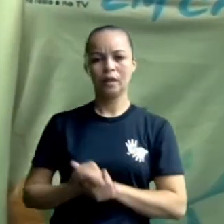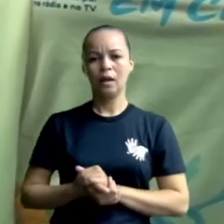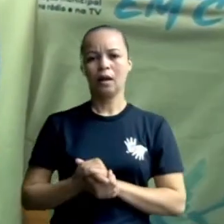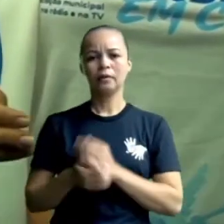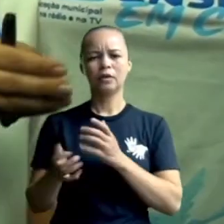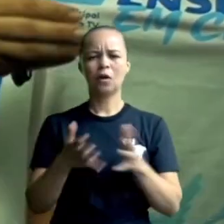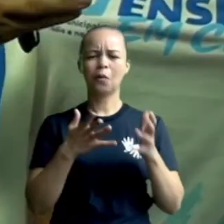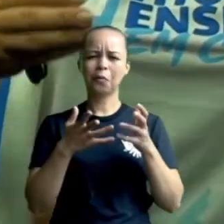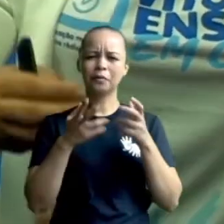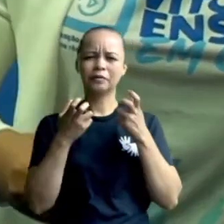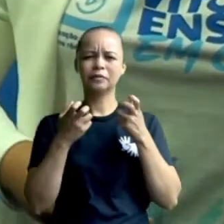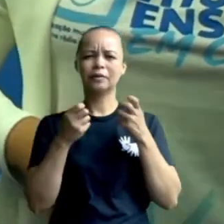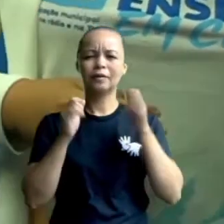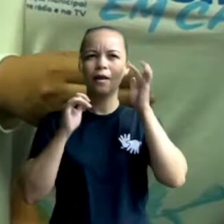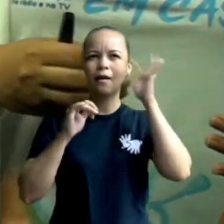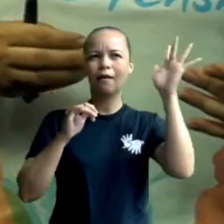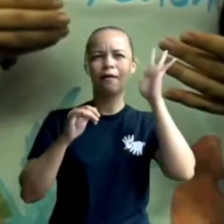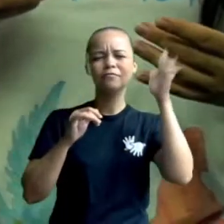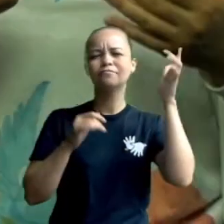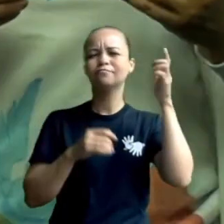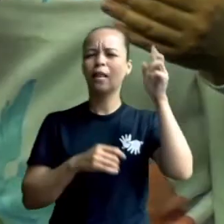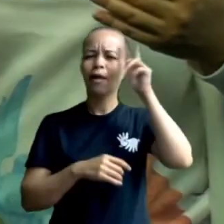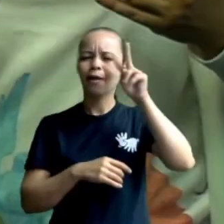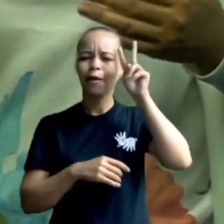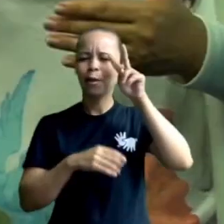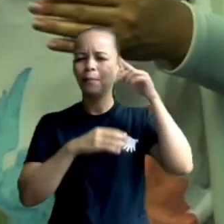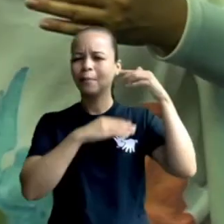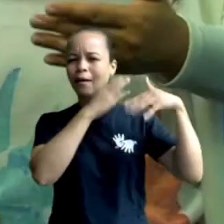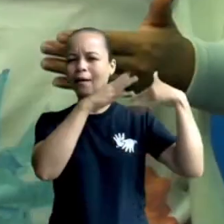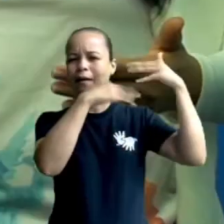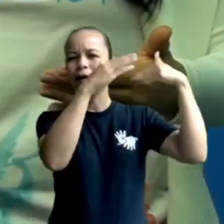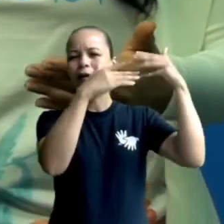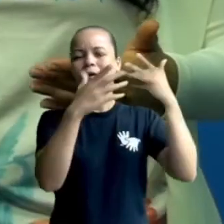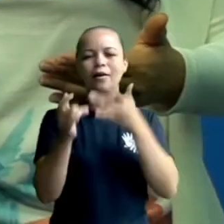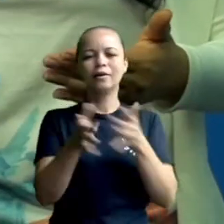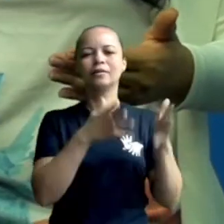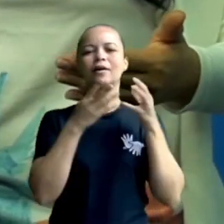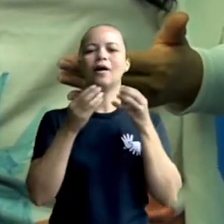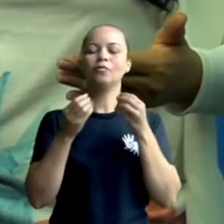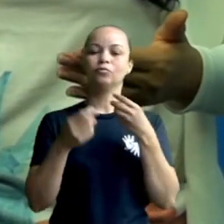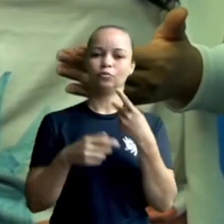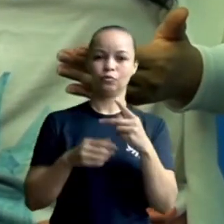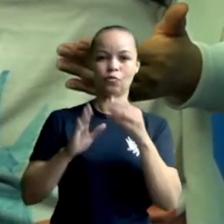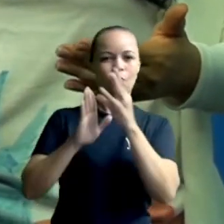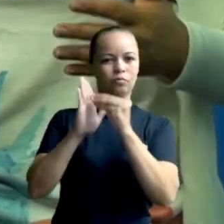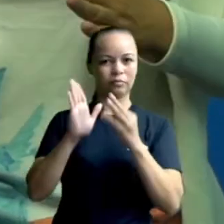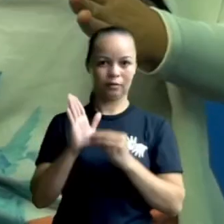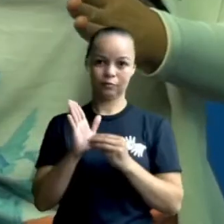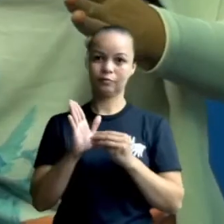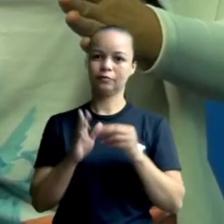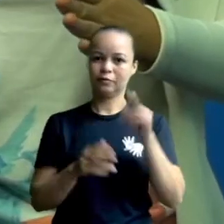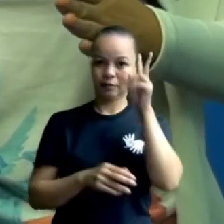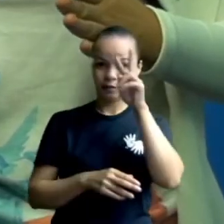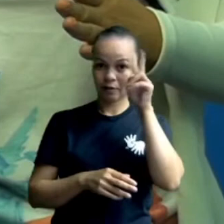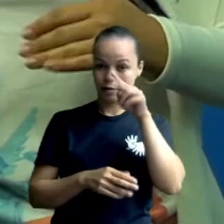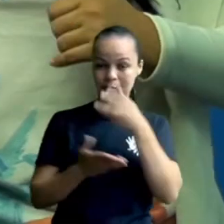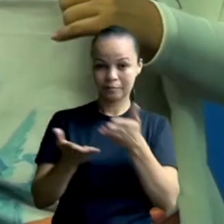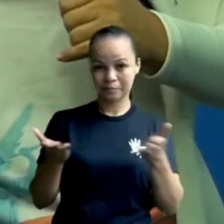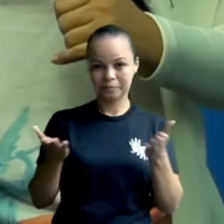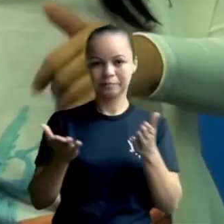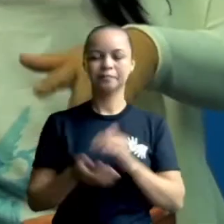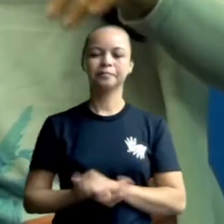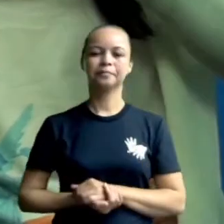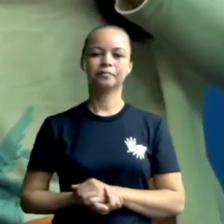para refrescar um pouquinho a memória em relação aos conteúdos, gente? Deu para refrescar um